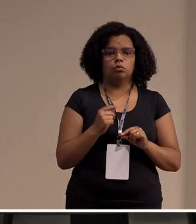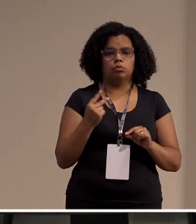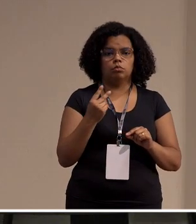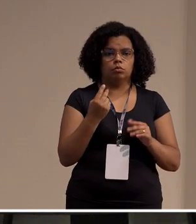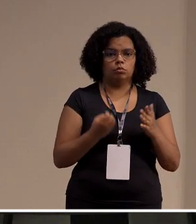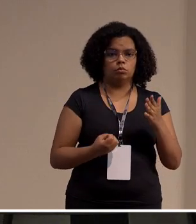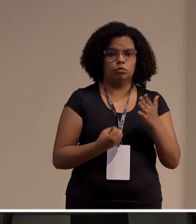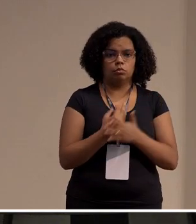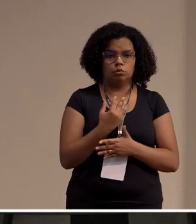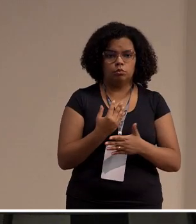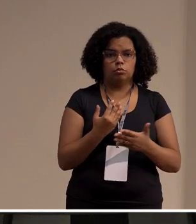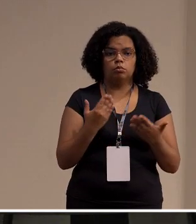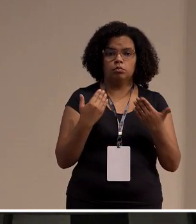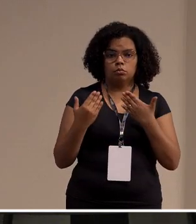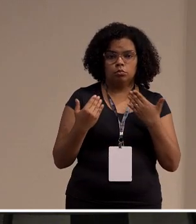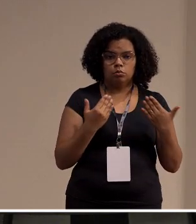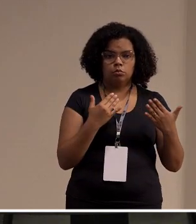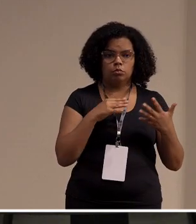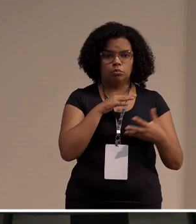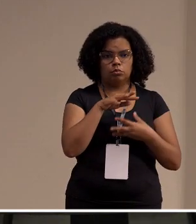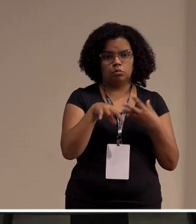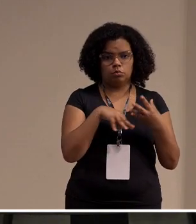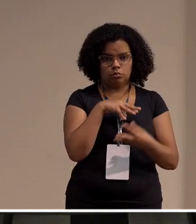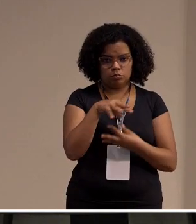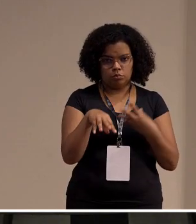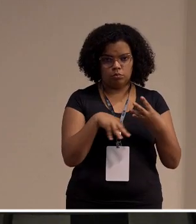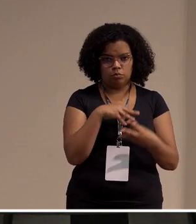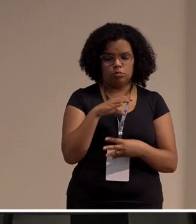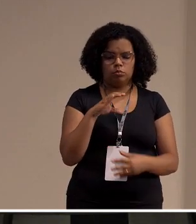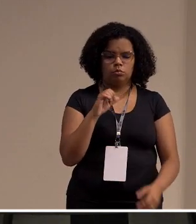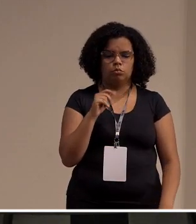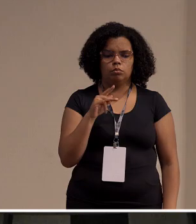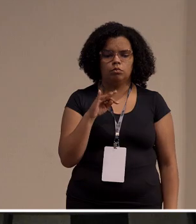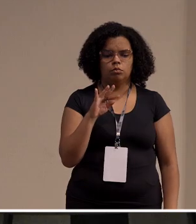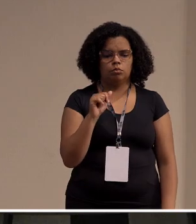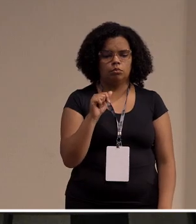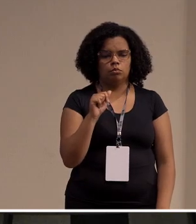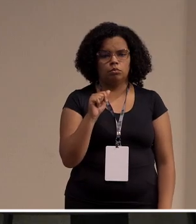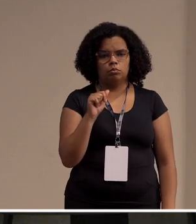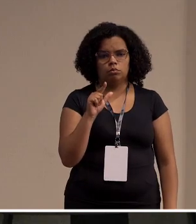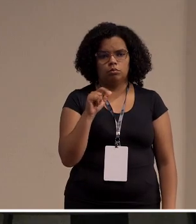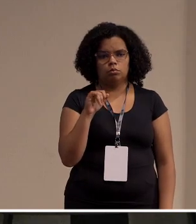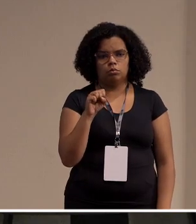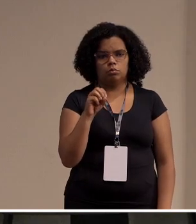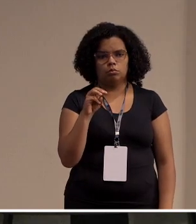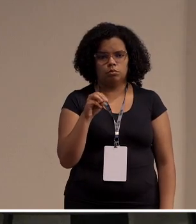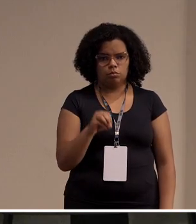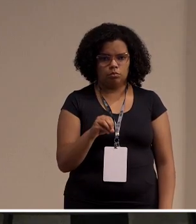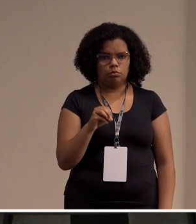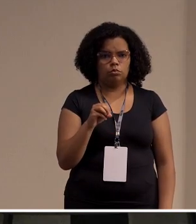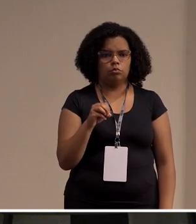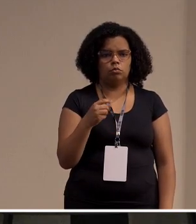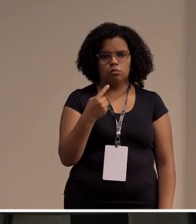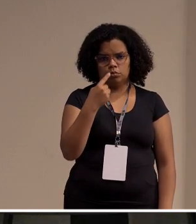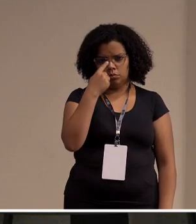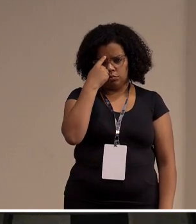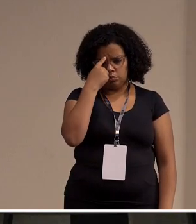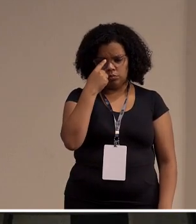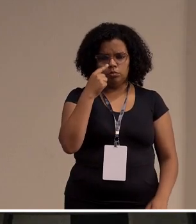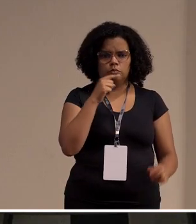com essa confusão desse capitalismo. Ela colocou assim, pensando nos assuntos